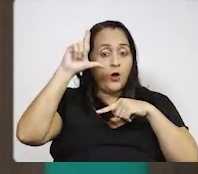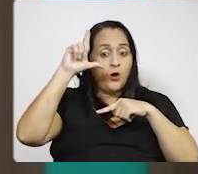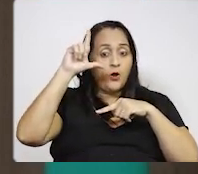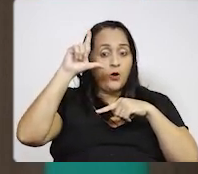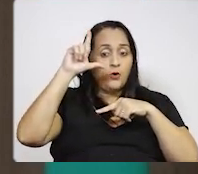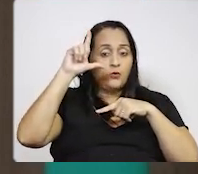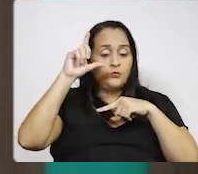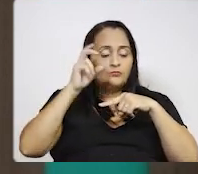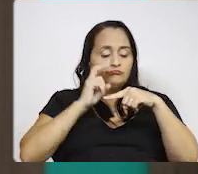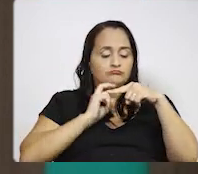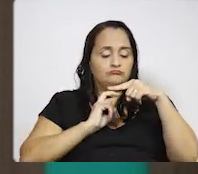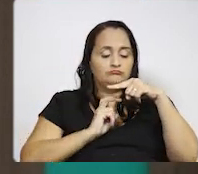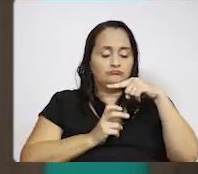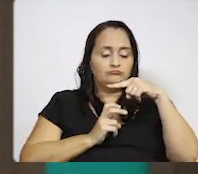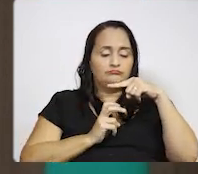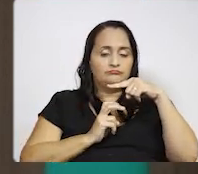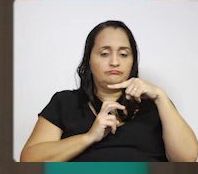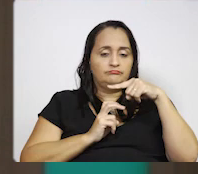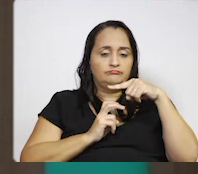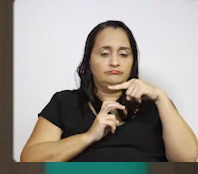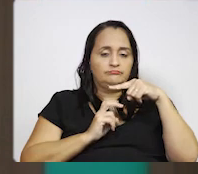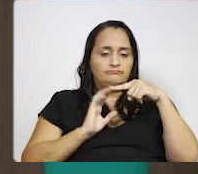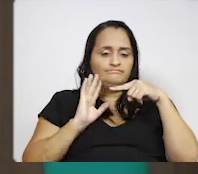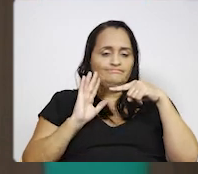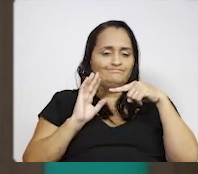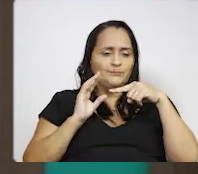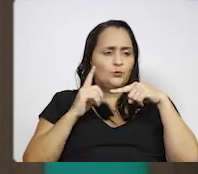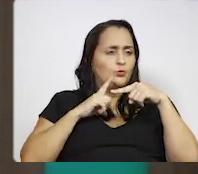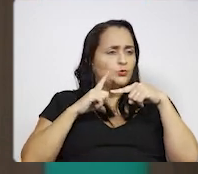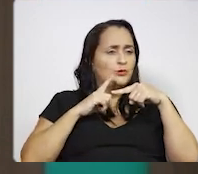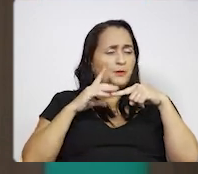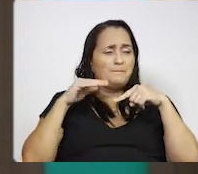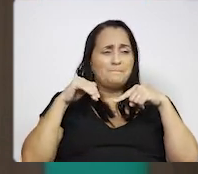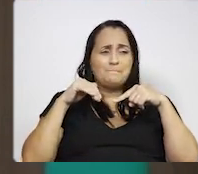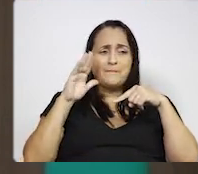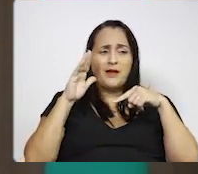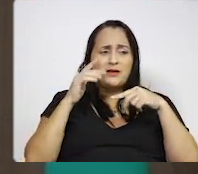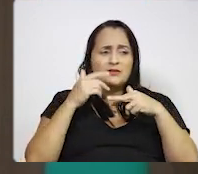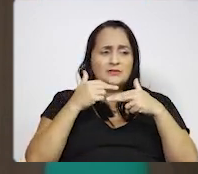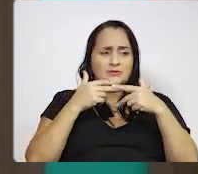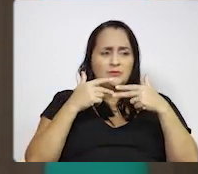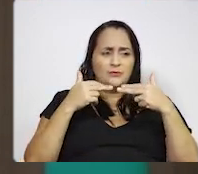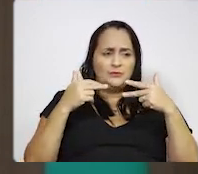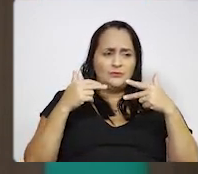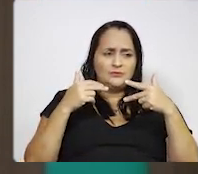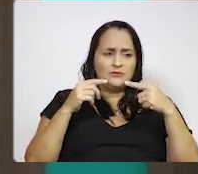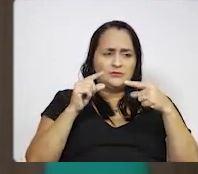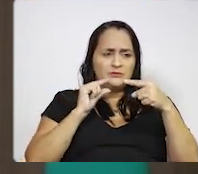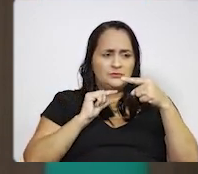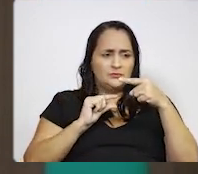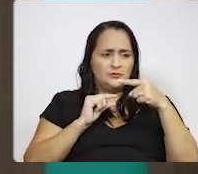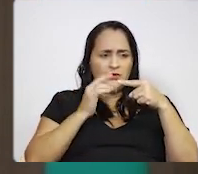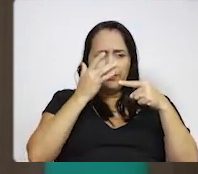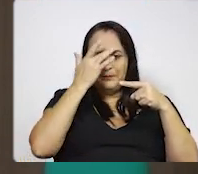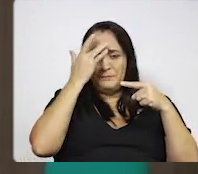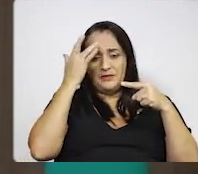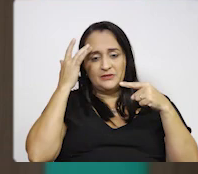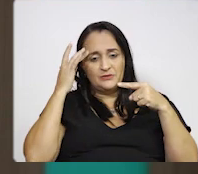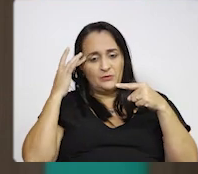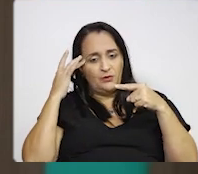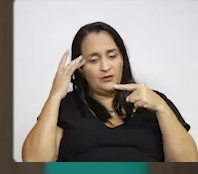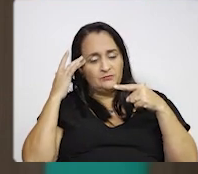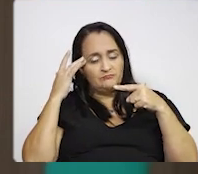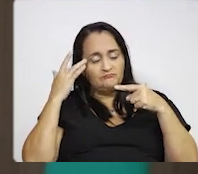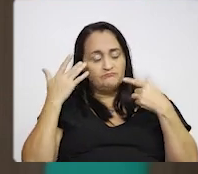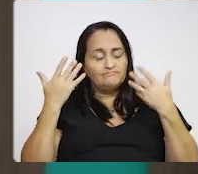mais coisa para dividir do que pessoas para receber. Então, se eu tenho mais para dividir do